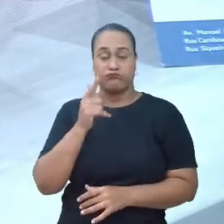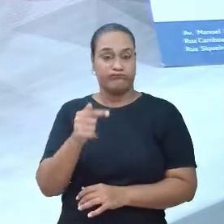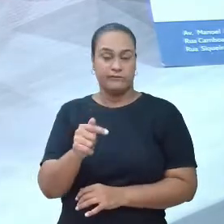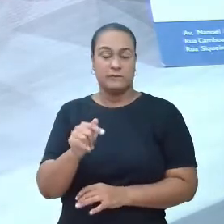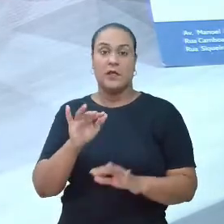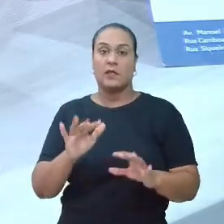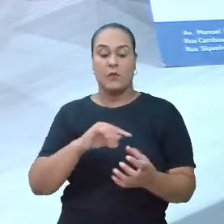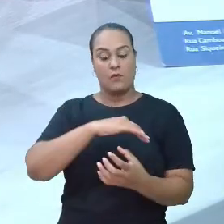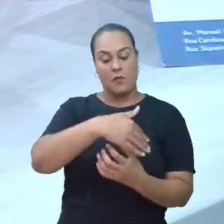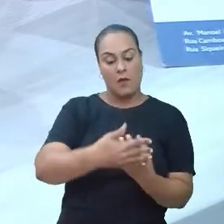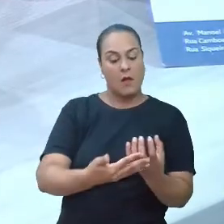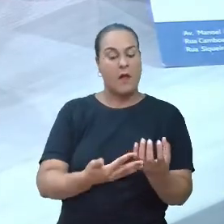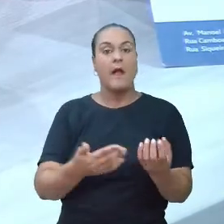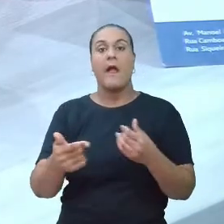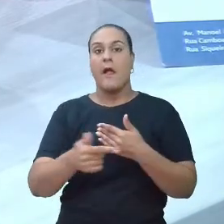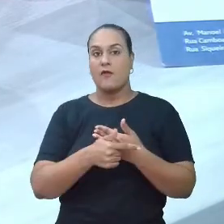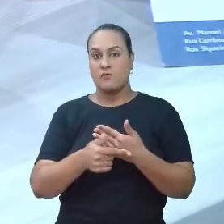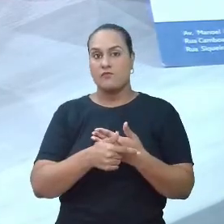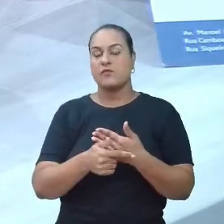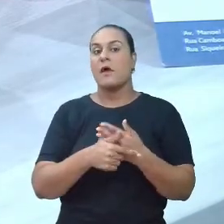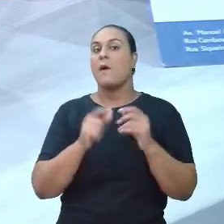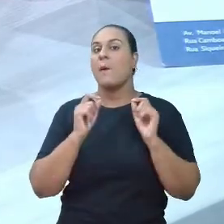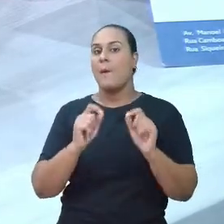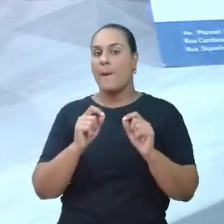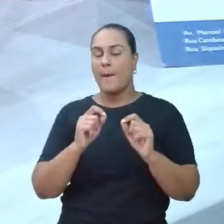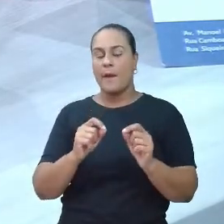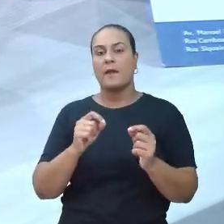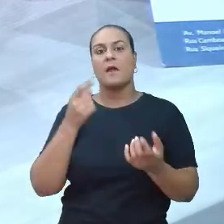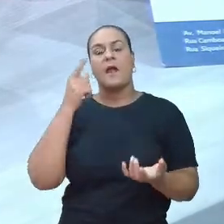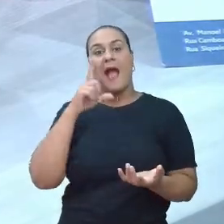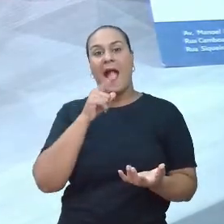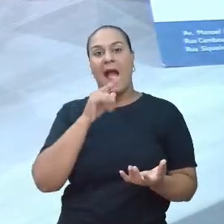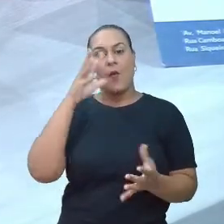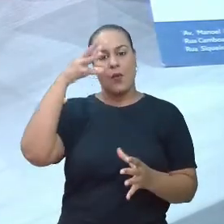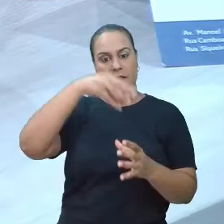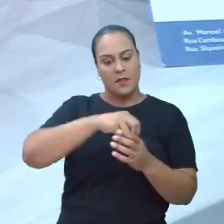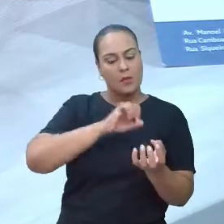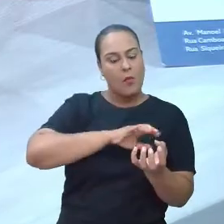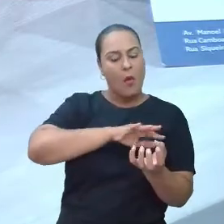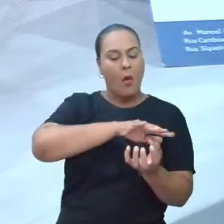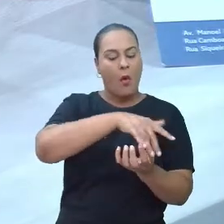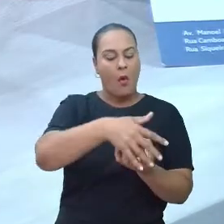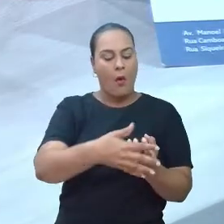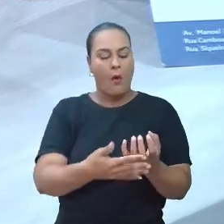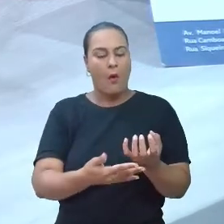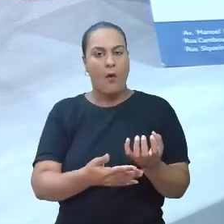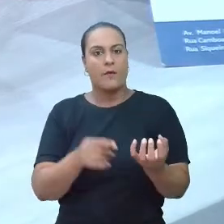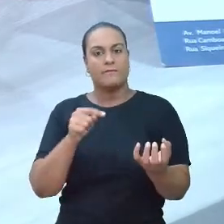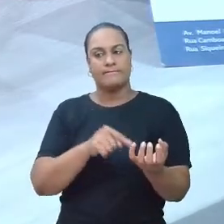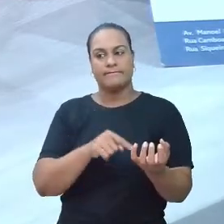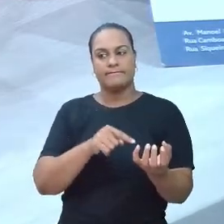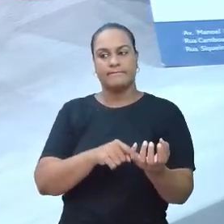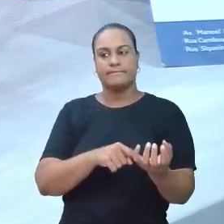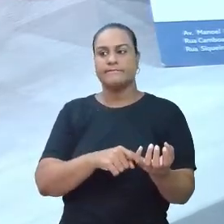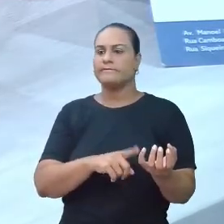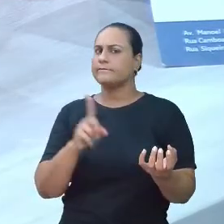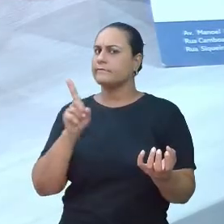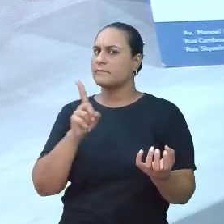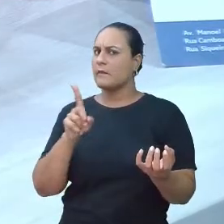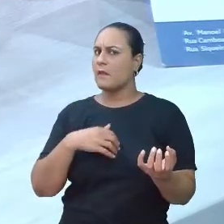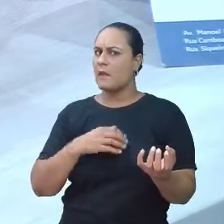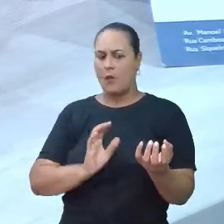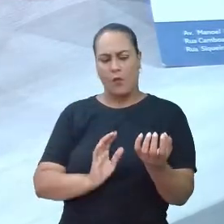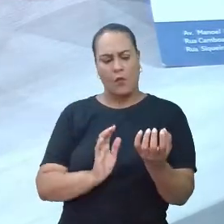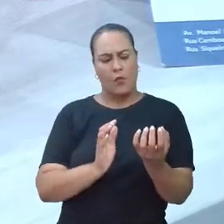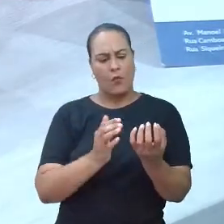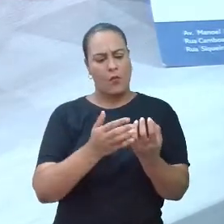estou comparando com a retina. É onde a luz é projetada. Mas, professora, eu acho que ainda tem mais uma lente,